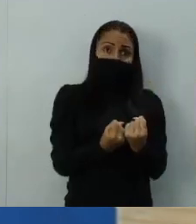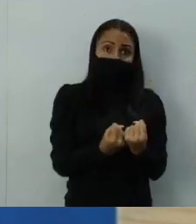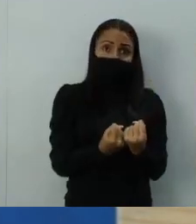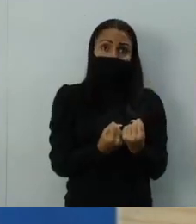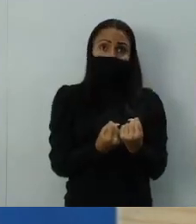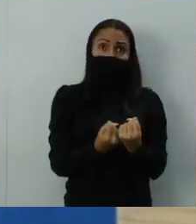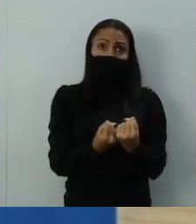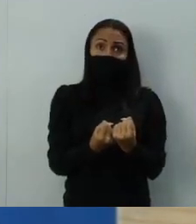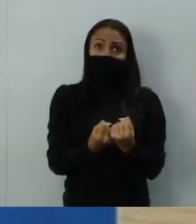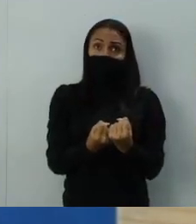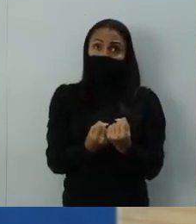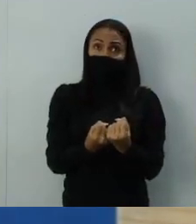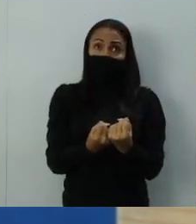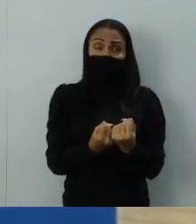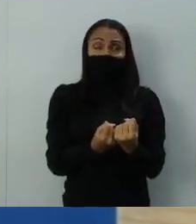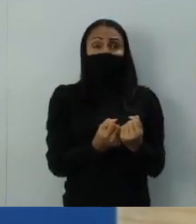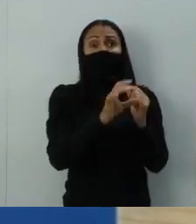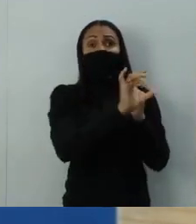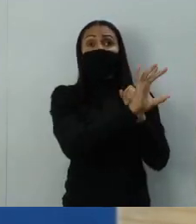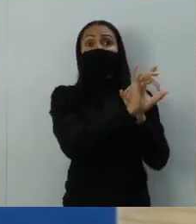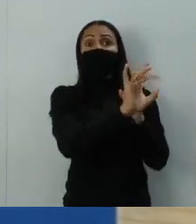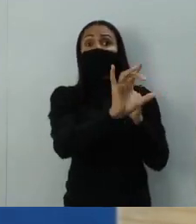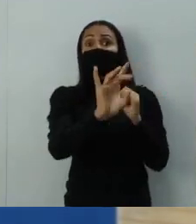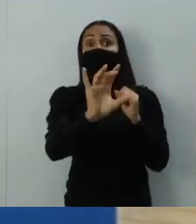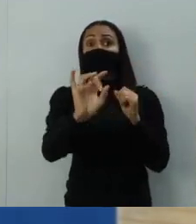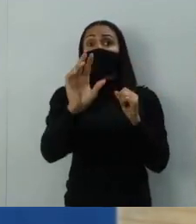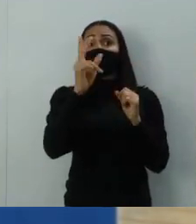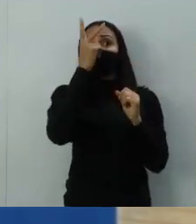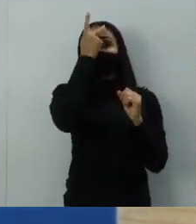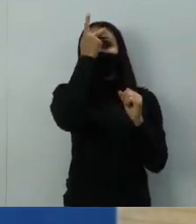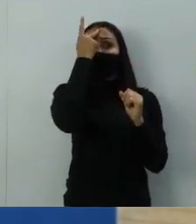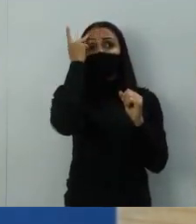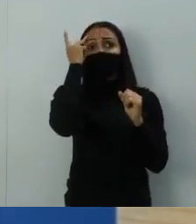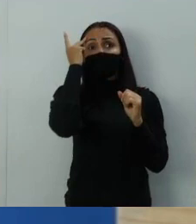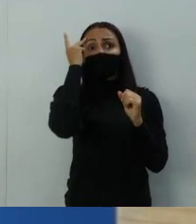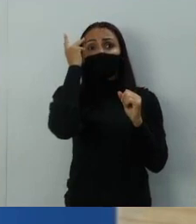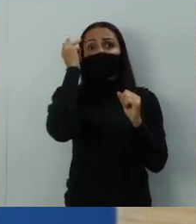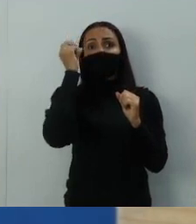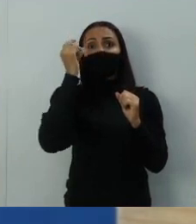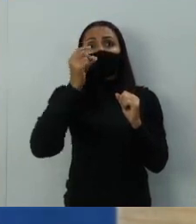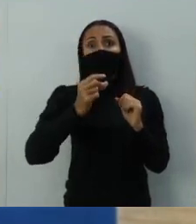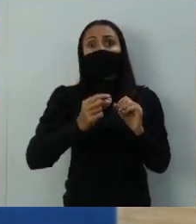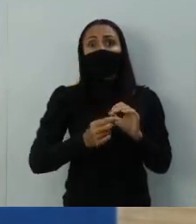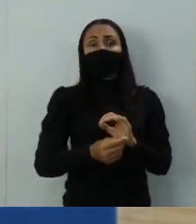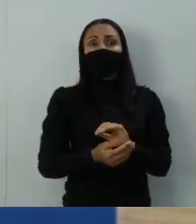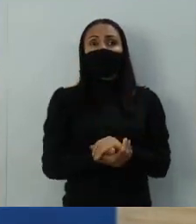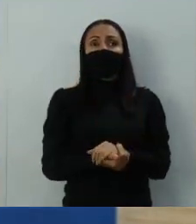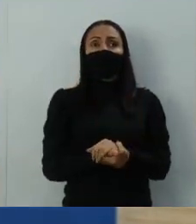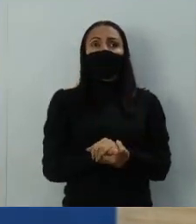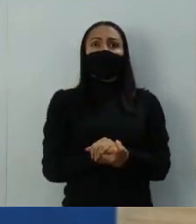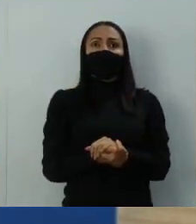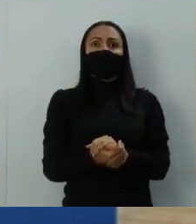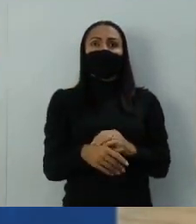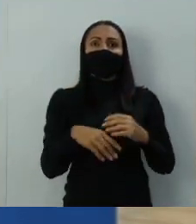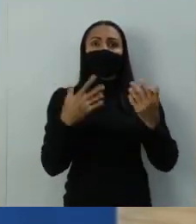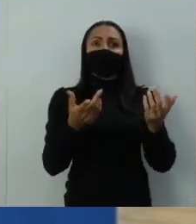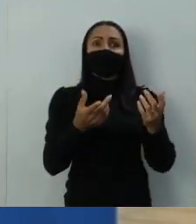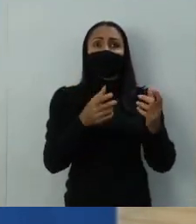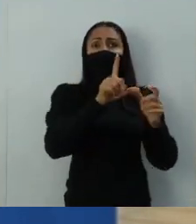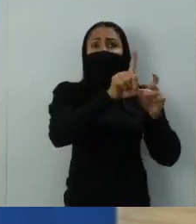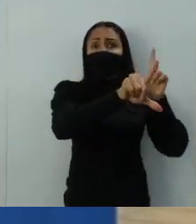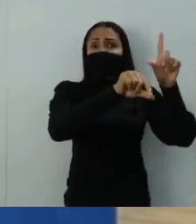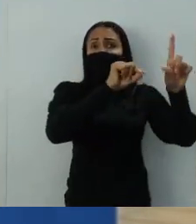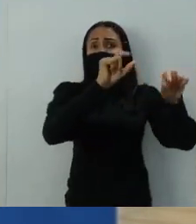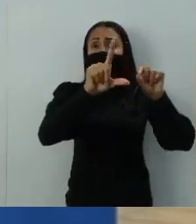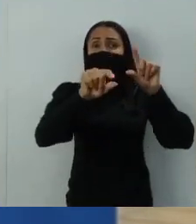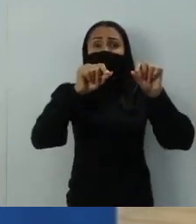cada pessoa ela vai determinar, vai selecionar, vai entender